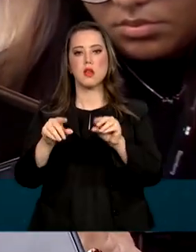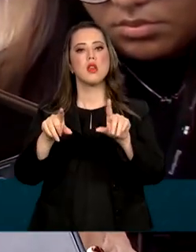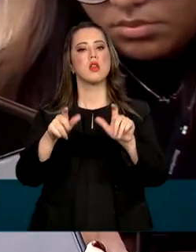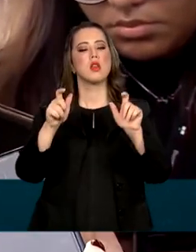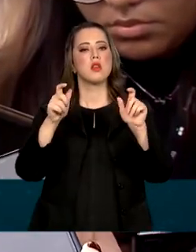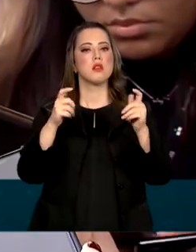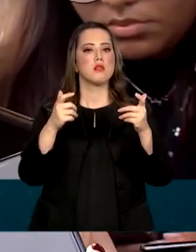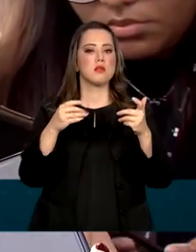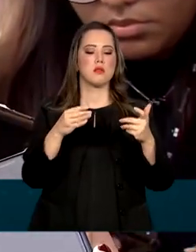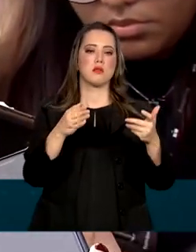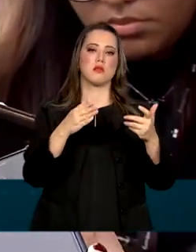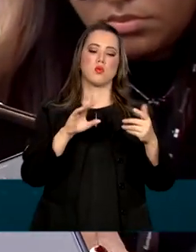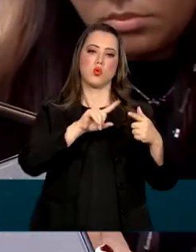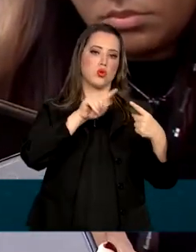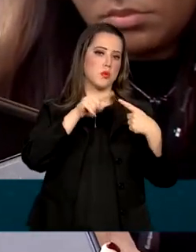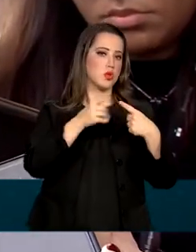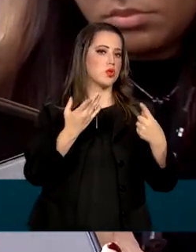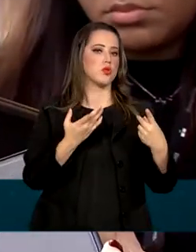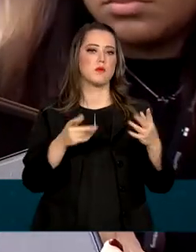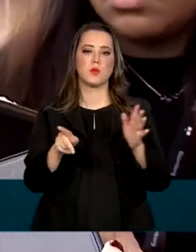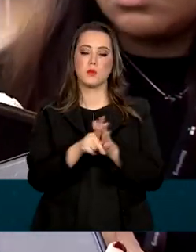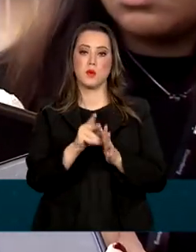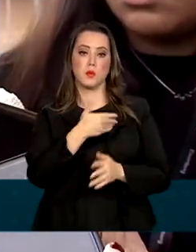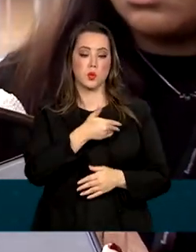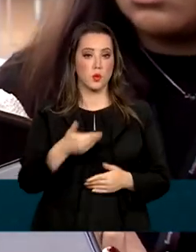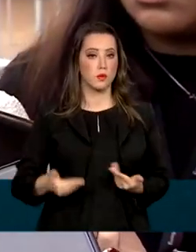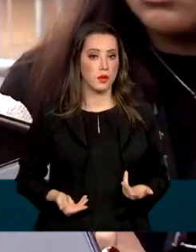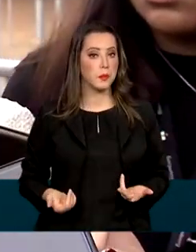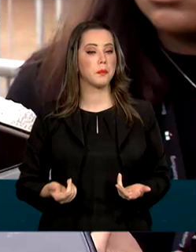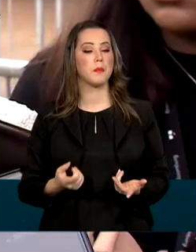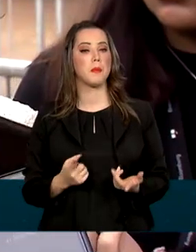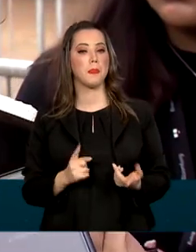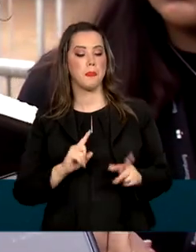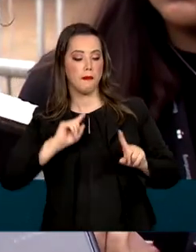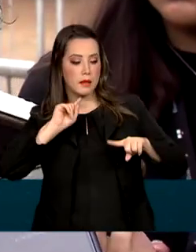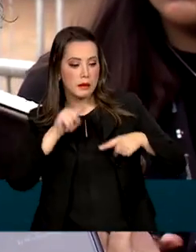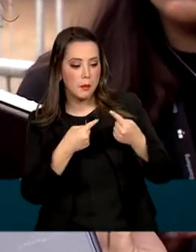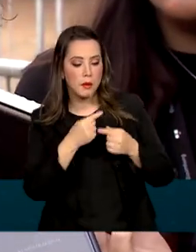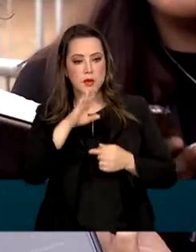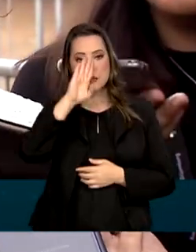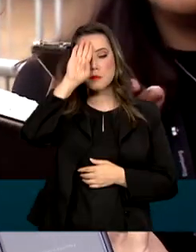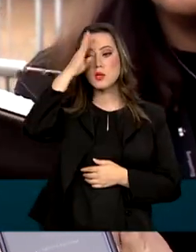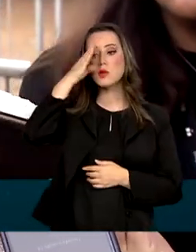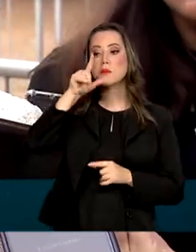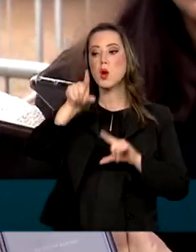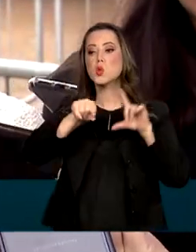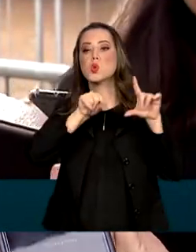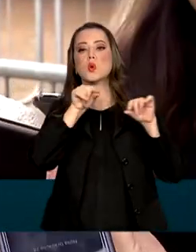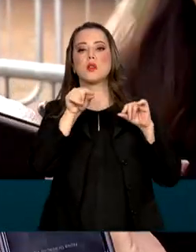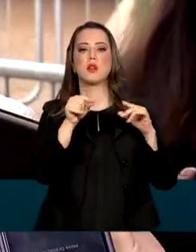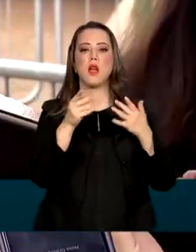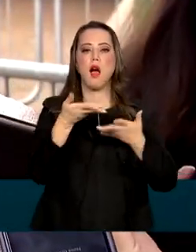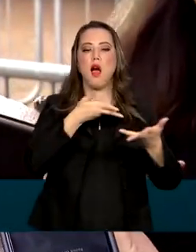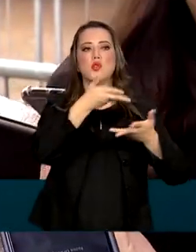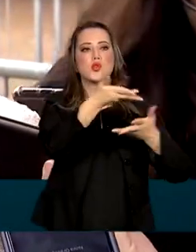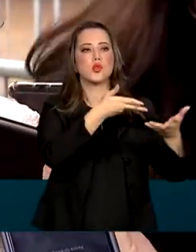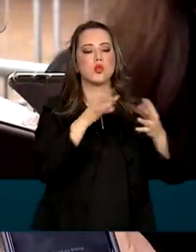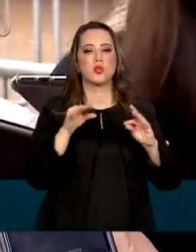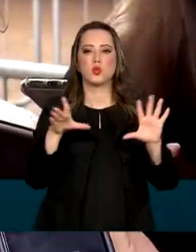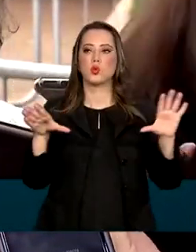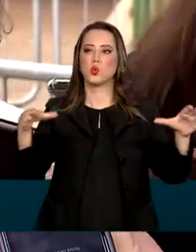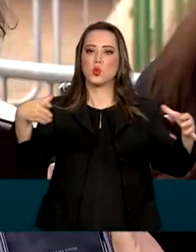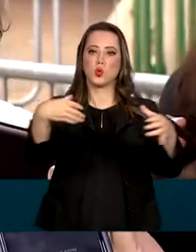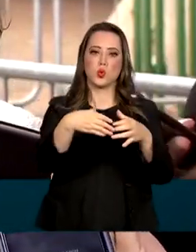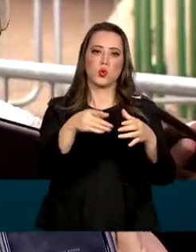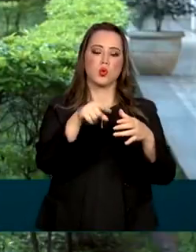são as metas, os objetivos. E a partir dessas prioridades, a articulação de todas as